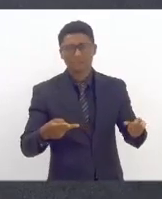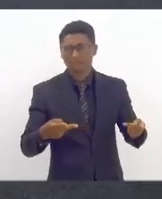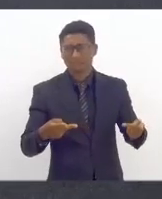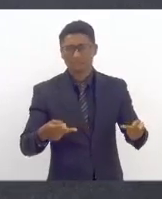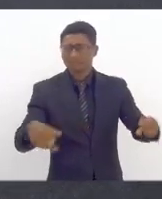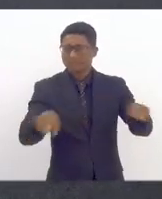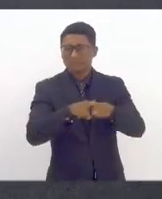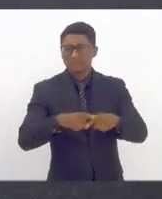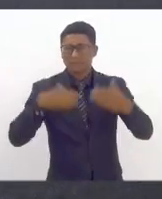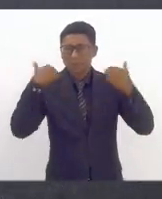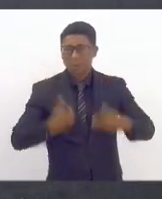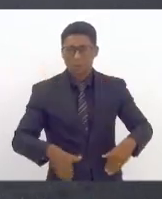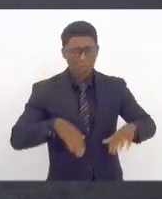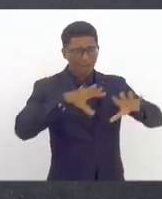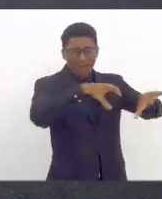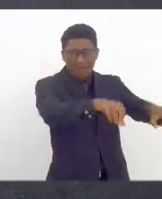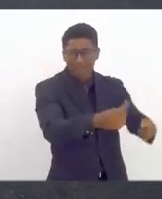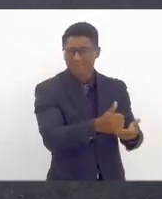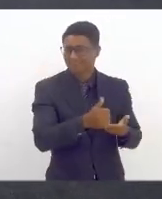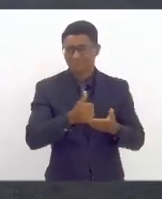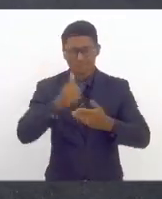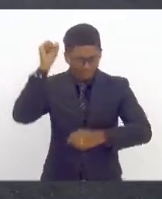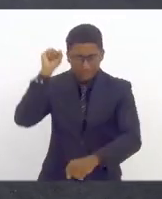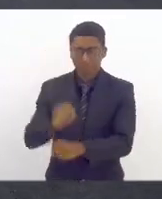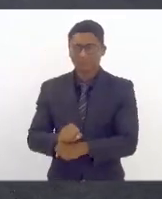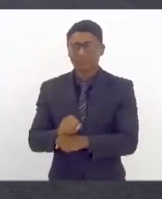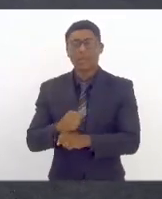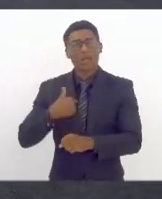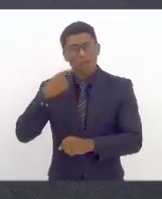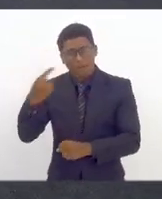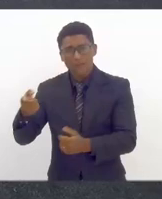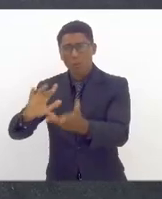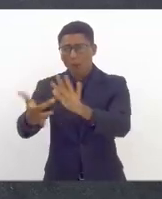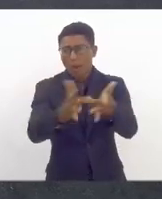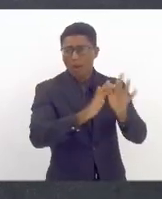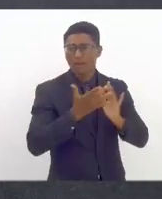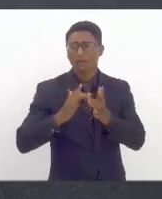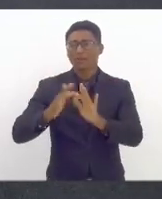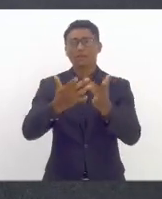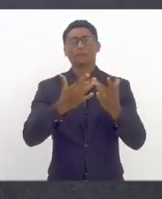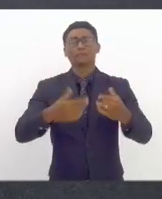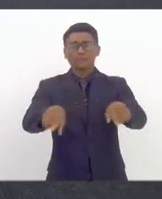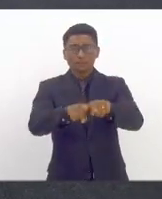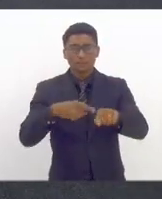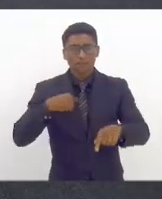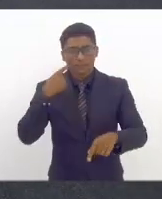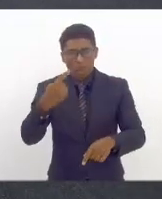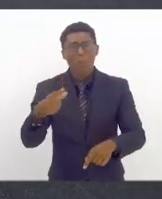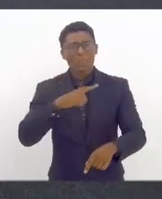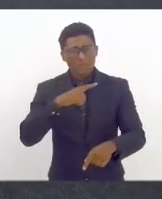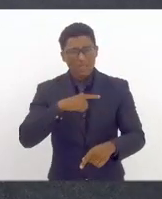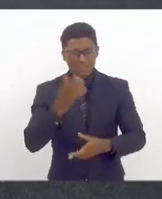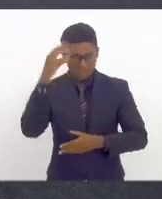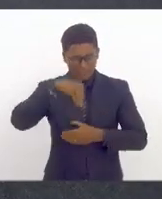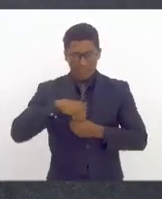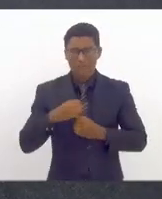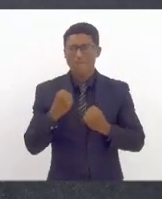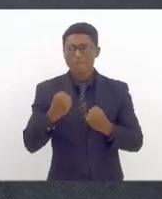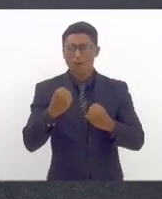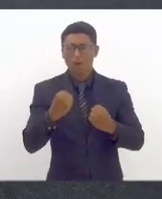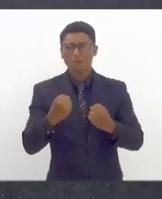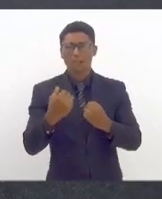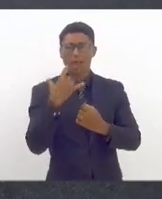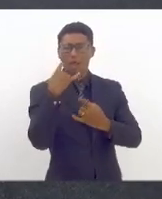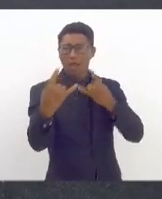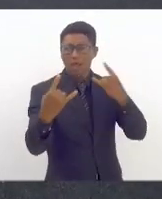carrega em um corpo aí eu vejo toda essa conexão e vejo que também tem uma força de atração porque eu